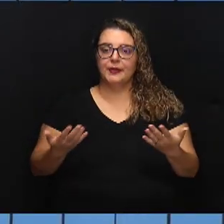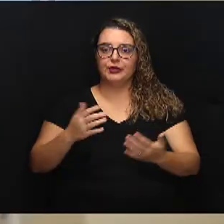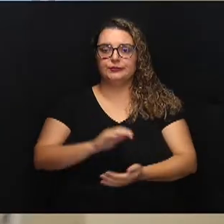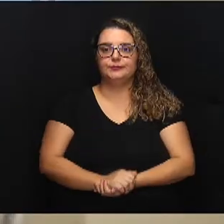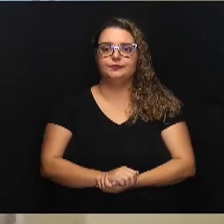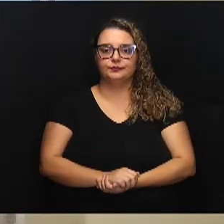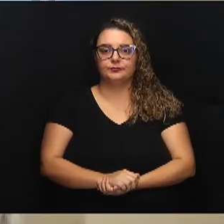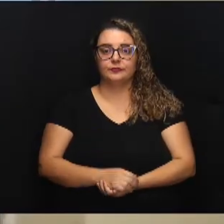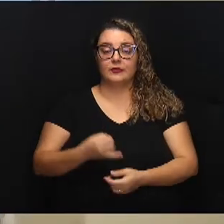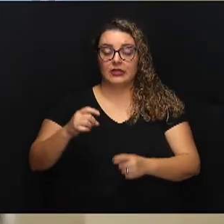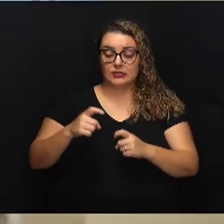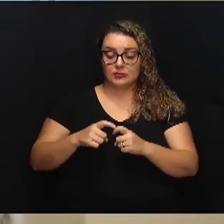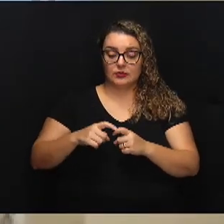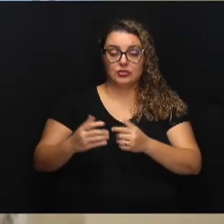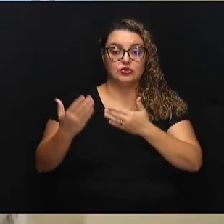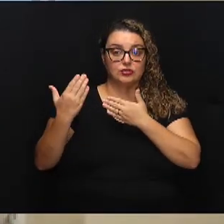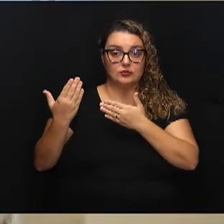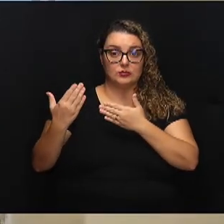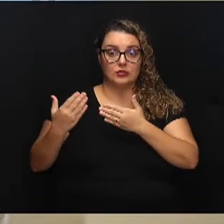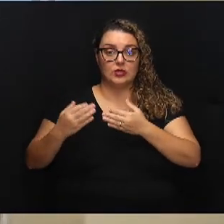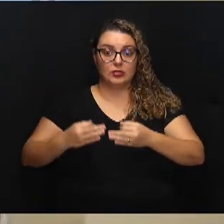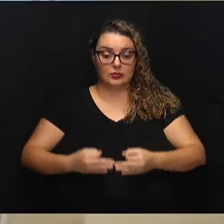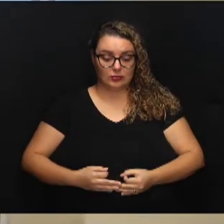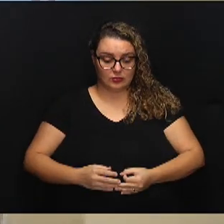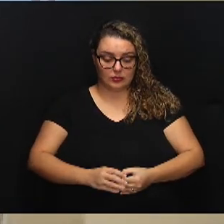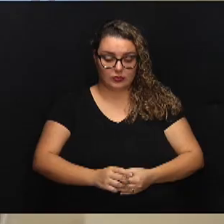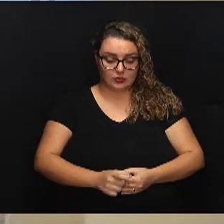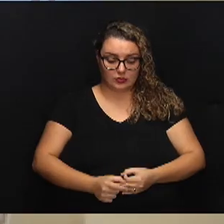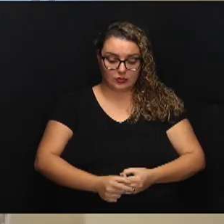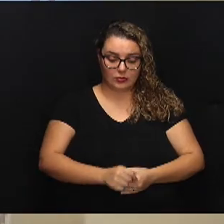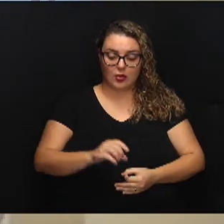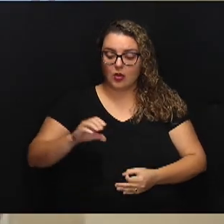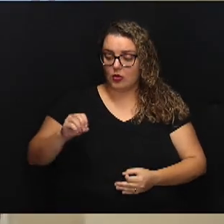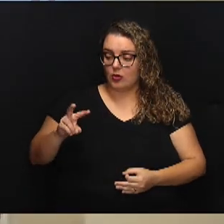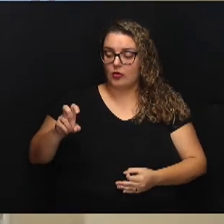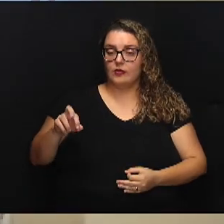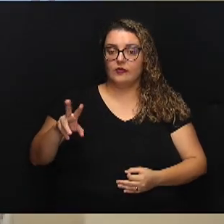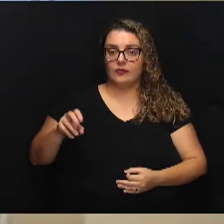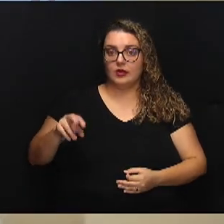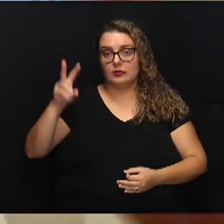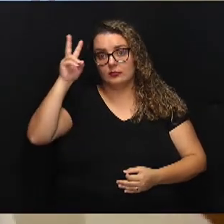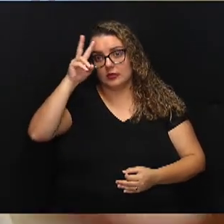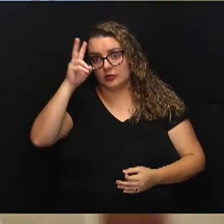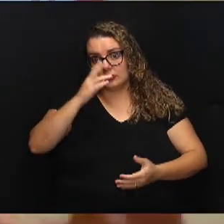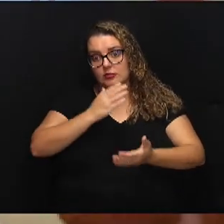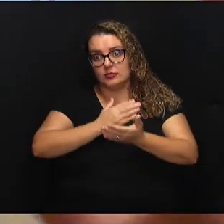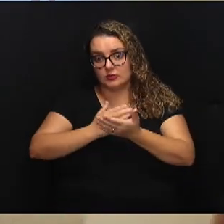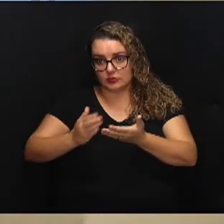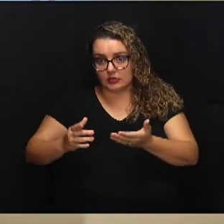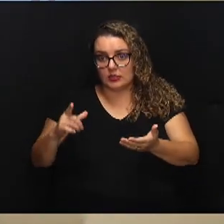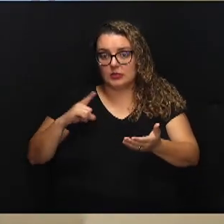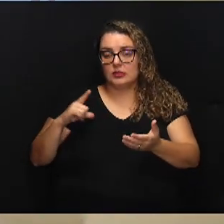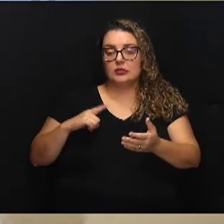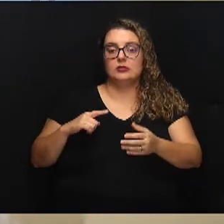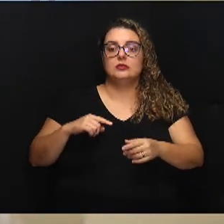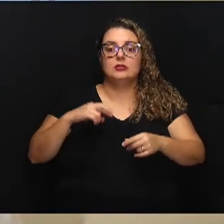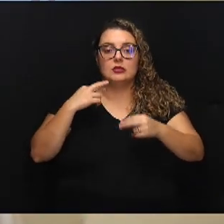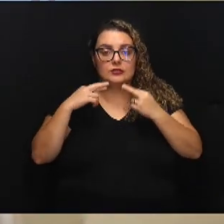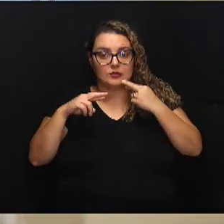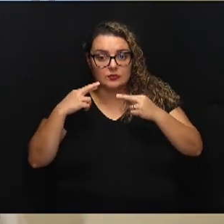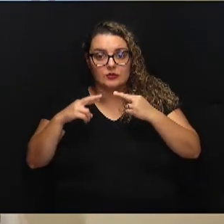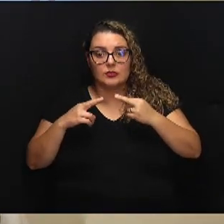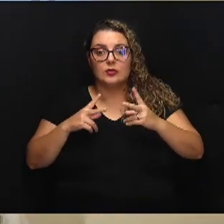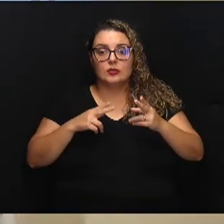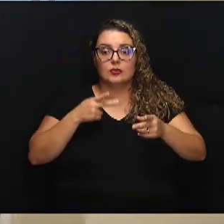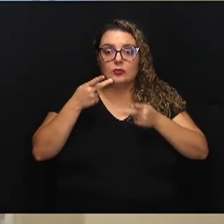Bom, se o médico tem a suspeita do câncer de ovário, o médico deve começar pela história da paciente. Geralmente ela tem aquelas queixas que a gente